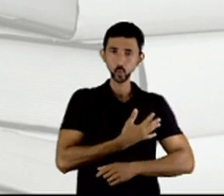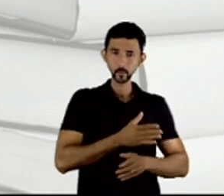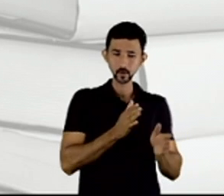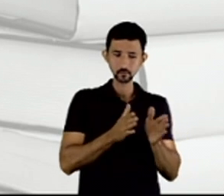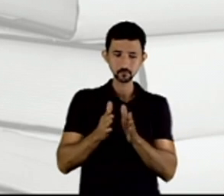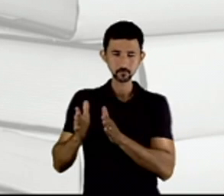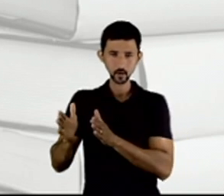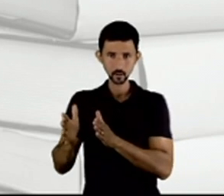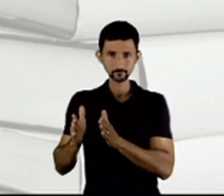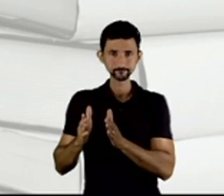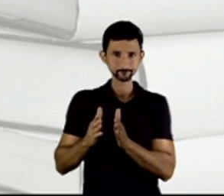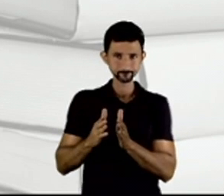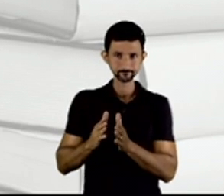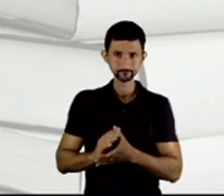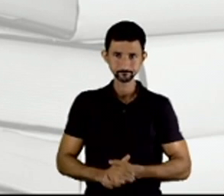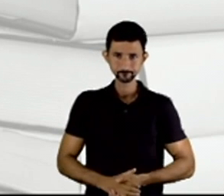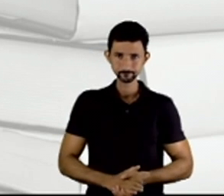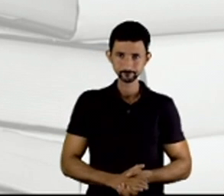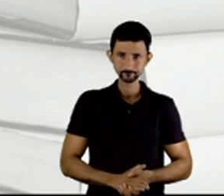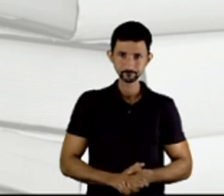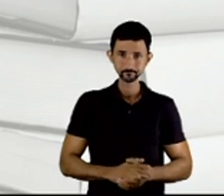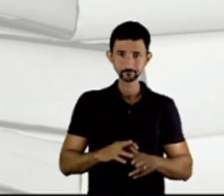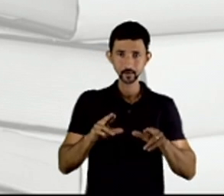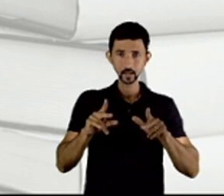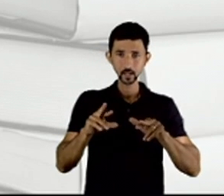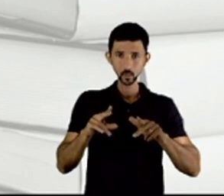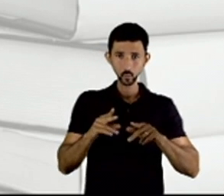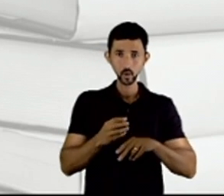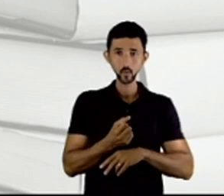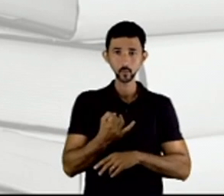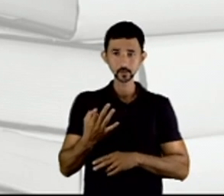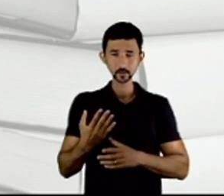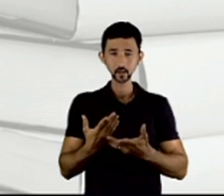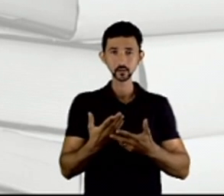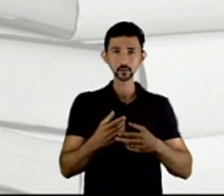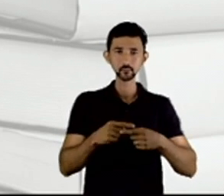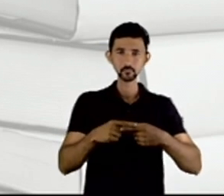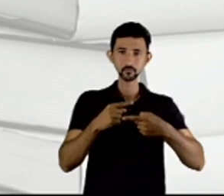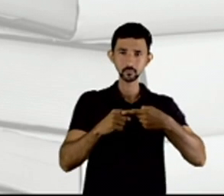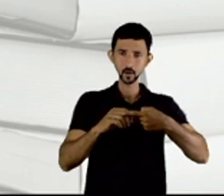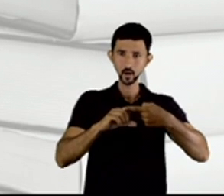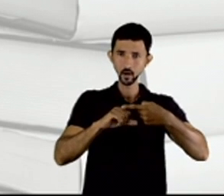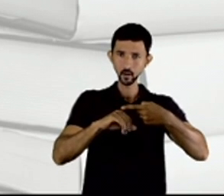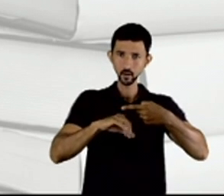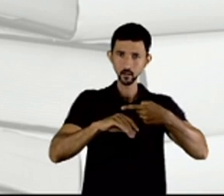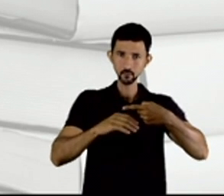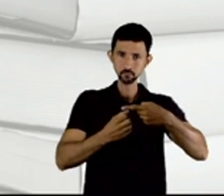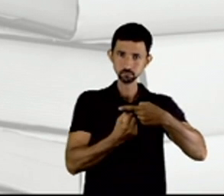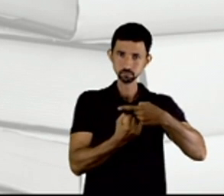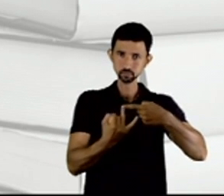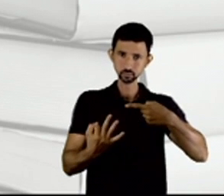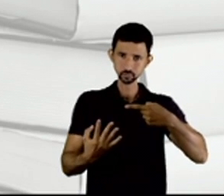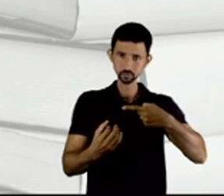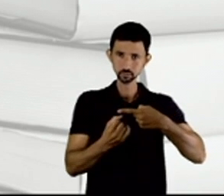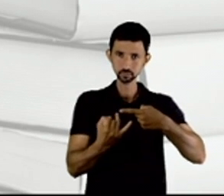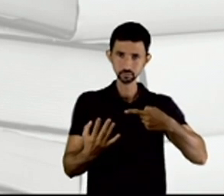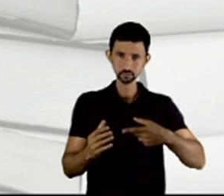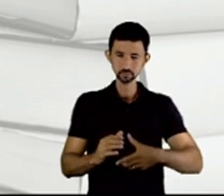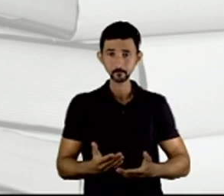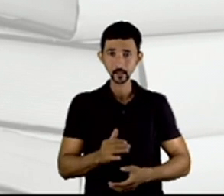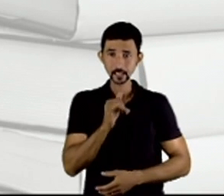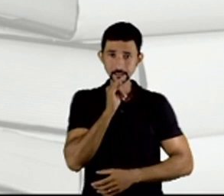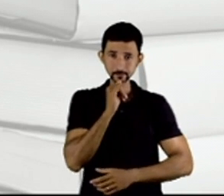cada uma das dízimas é igual à quantidade de algarismos do denominador da respectiva